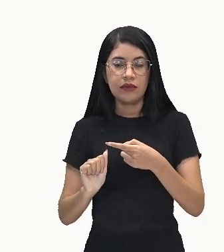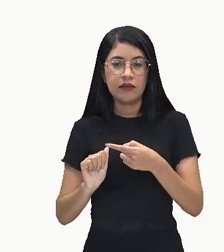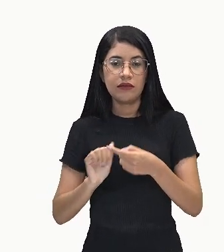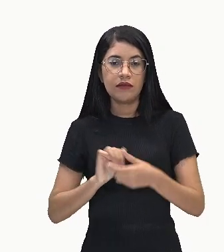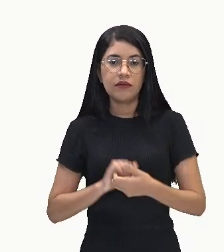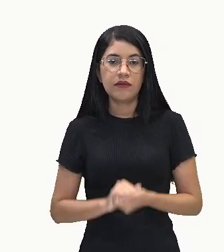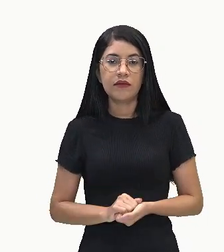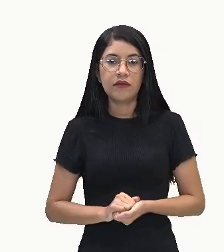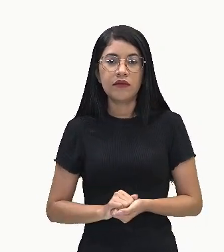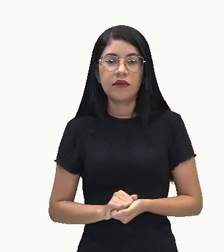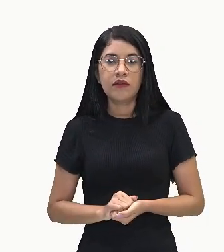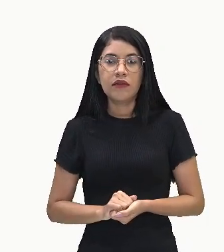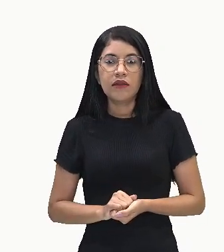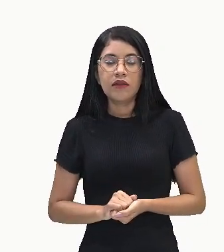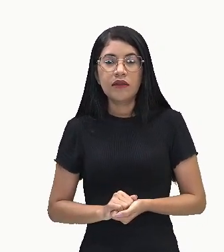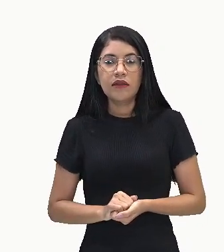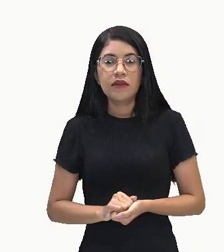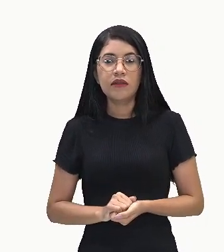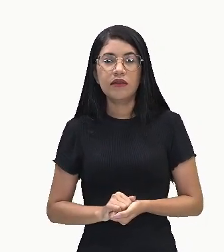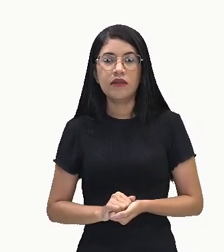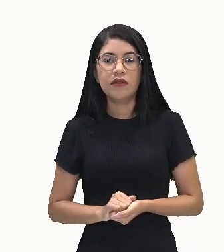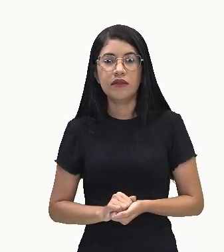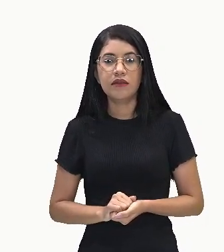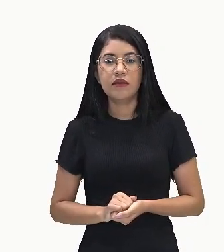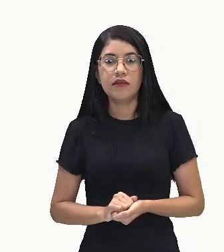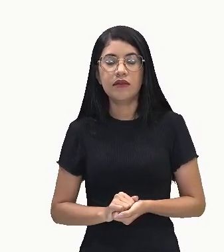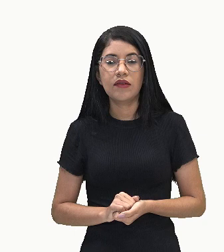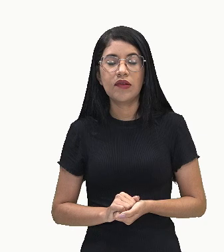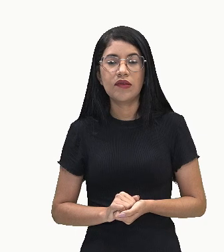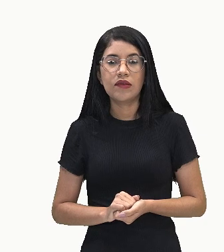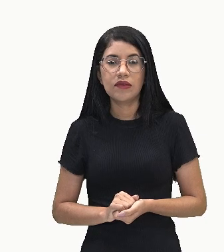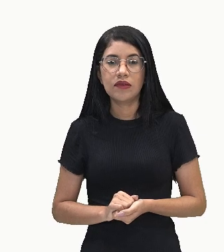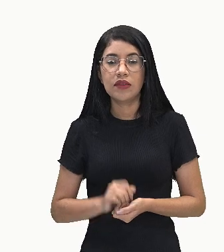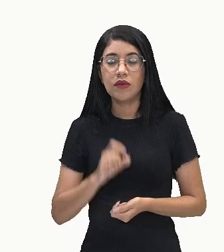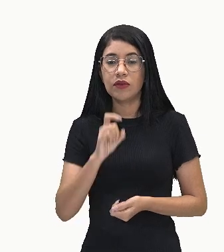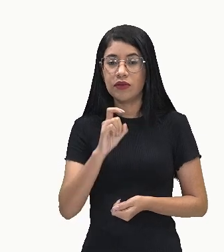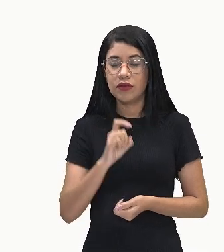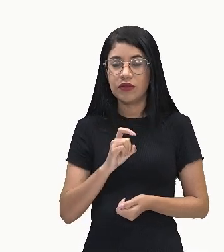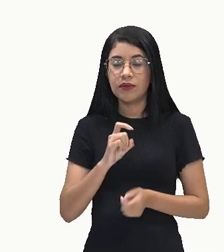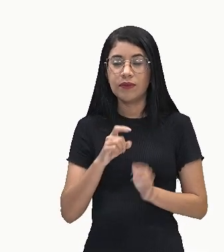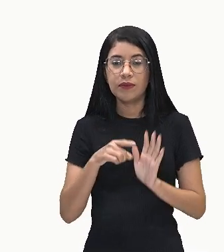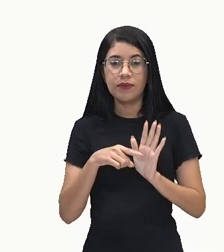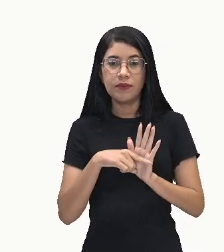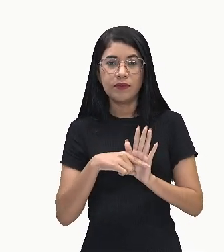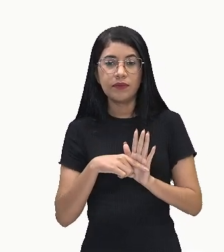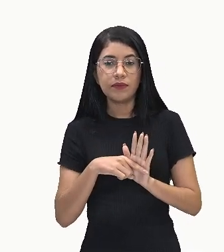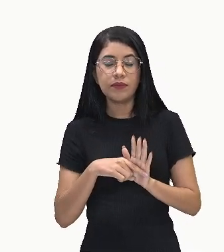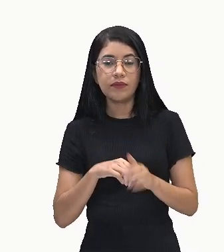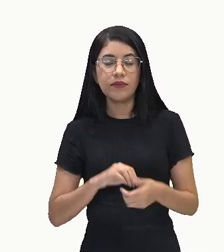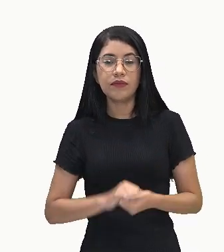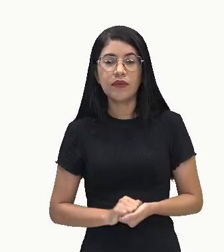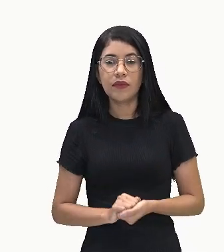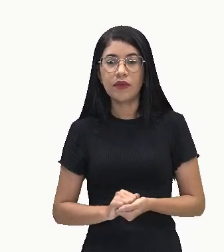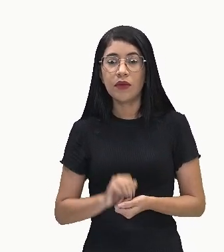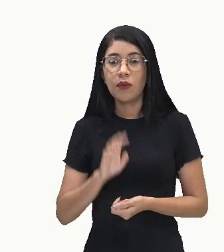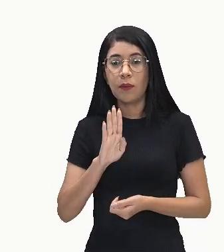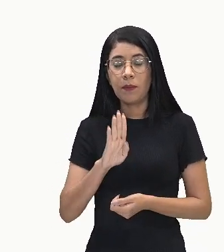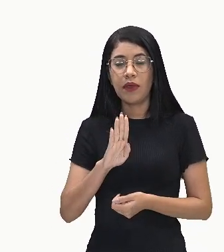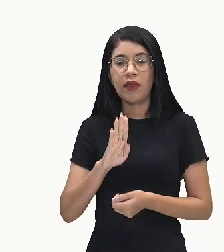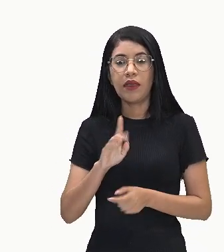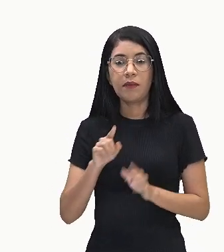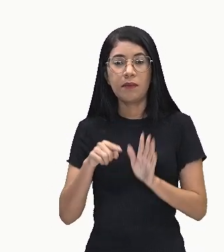multiplica A. Então, x vai ser igual. Quem é B? B é menos